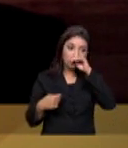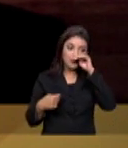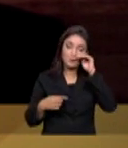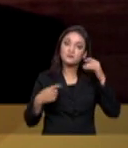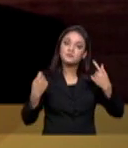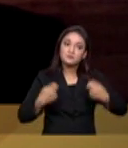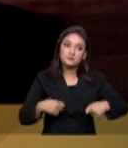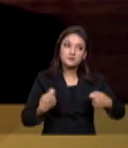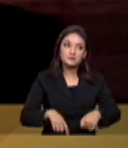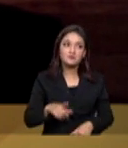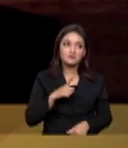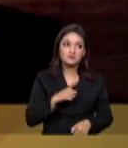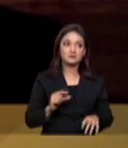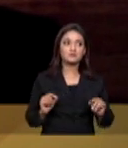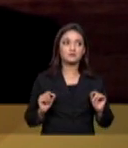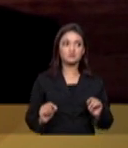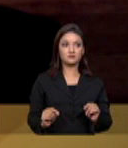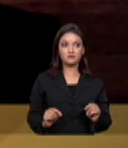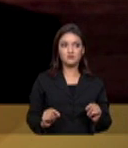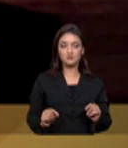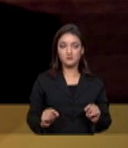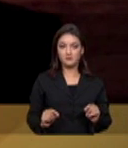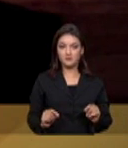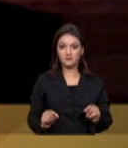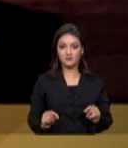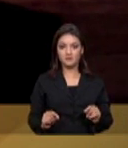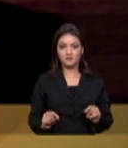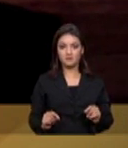nessa hipótese excepcional